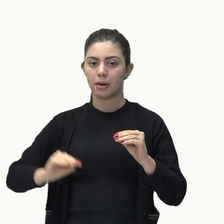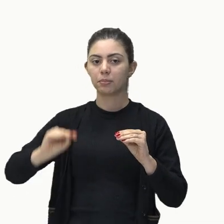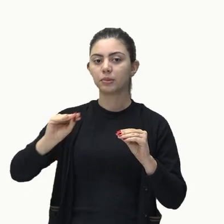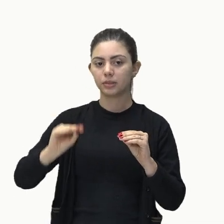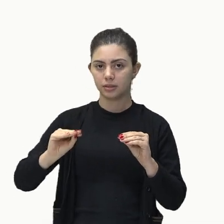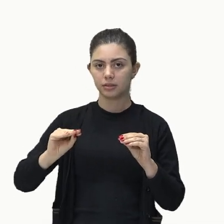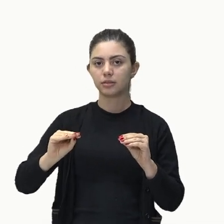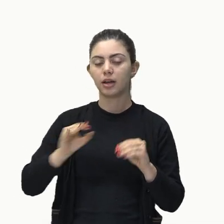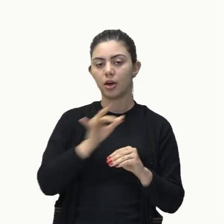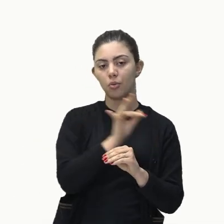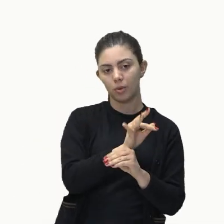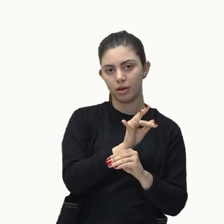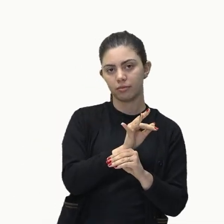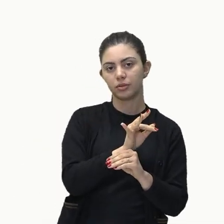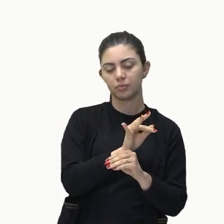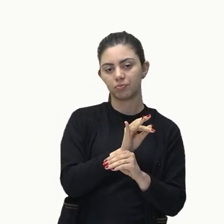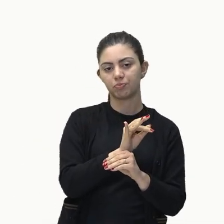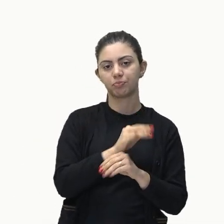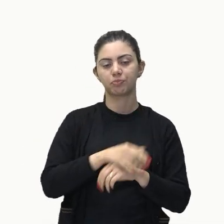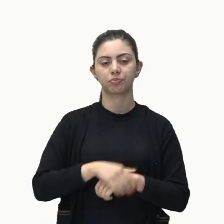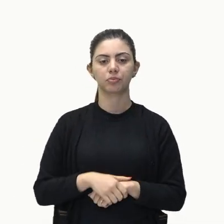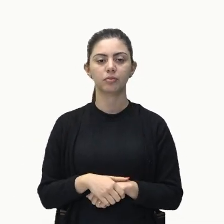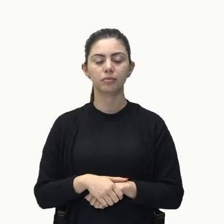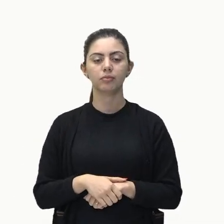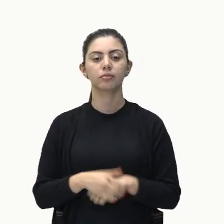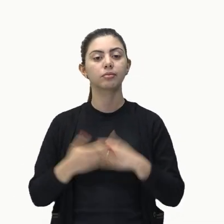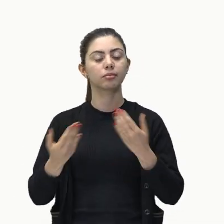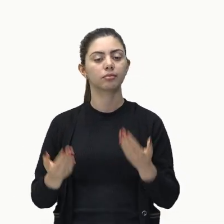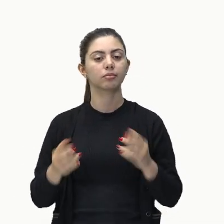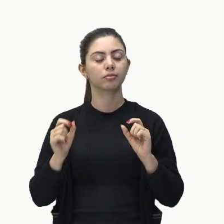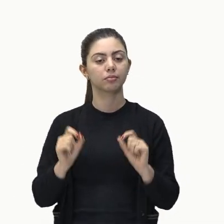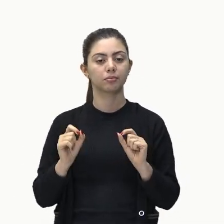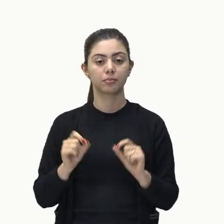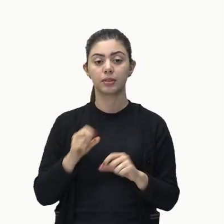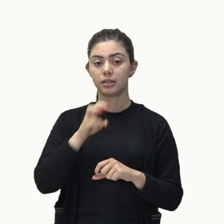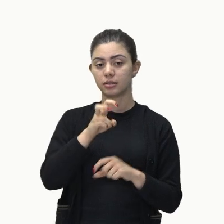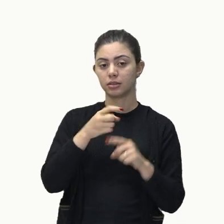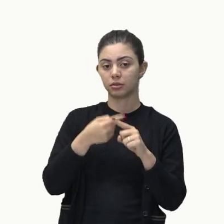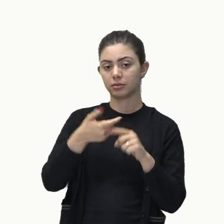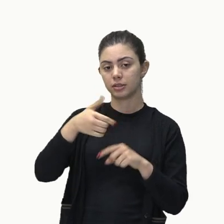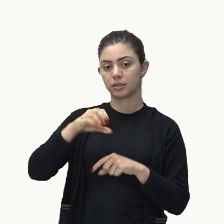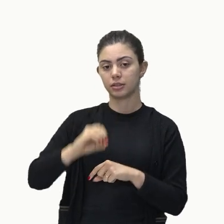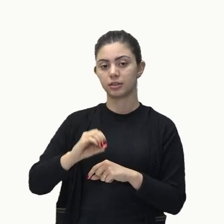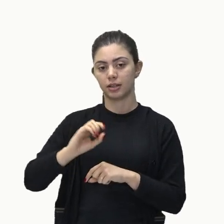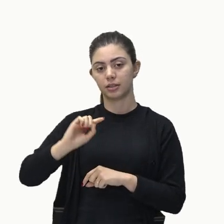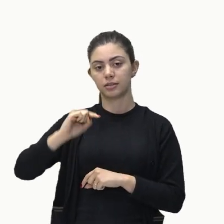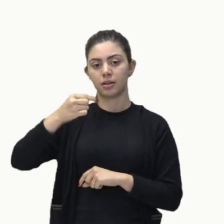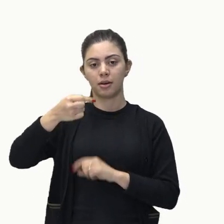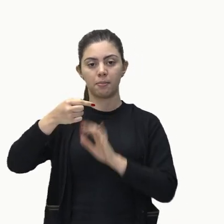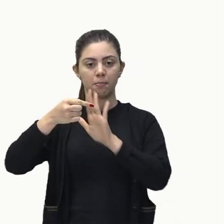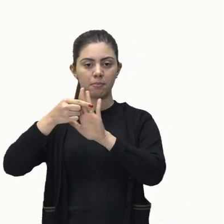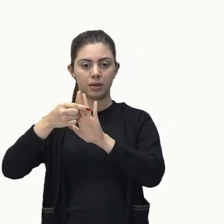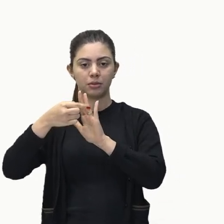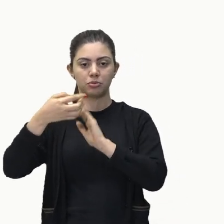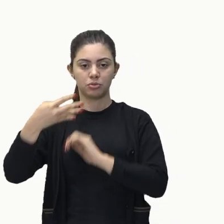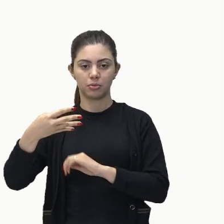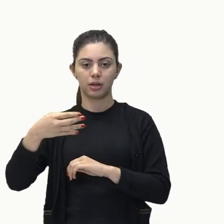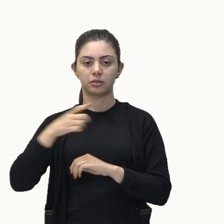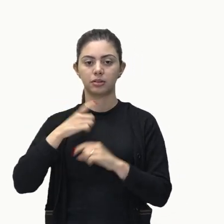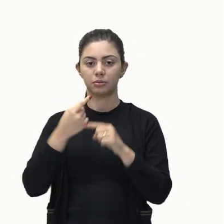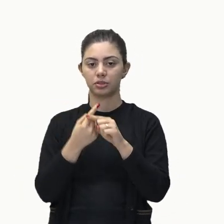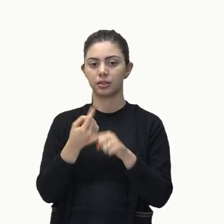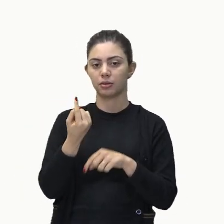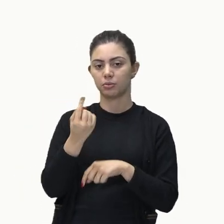o F, né, que é a força. Então, 5 vezes 10 a menos 4 multiplicado por 1,5 vezes 10